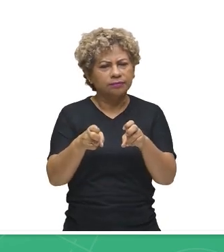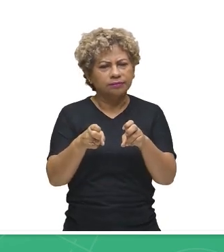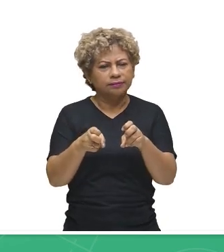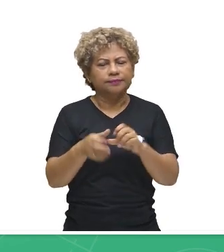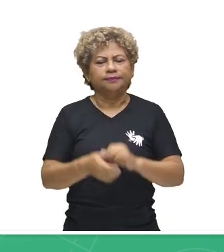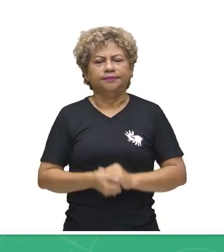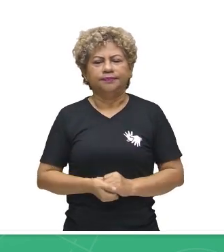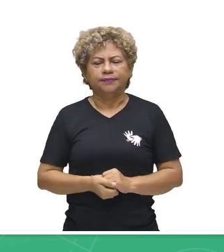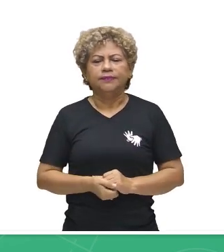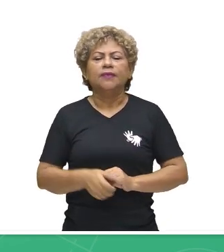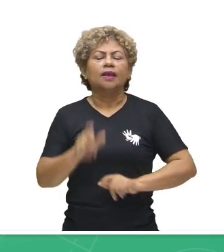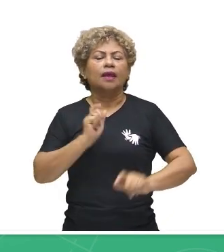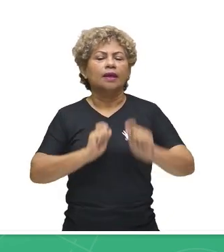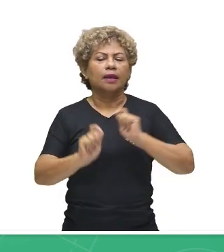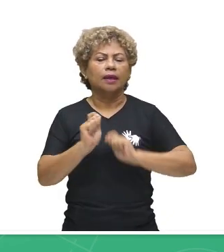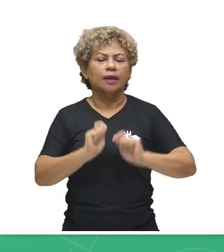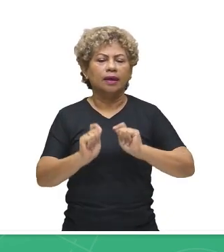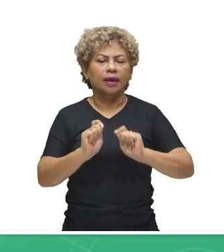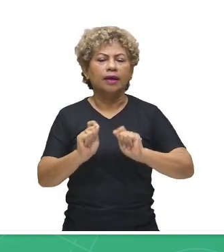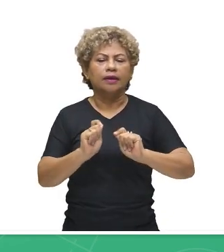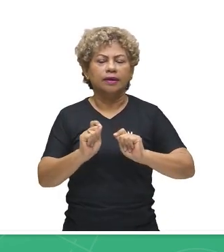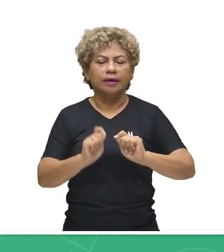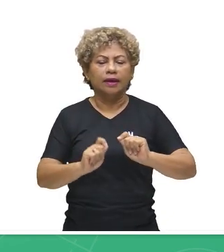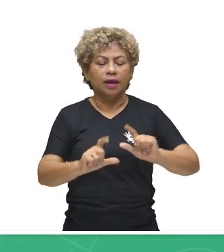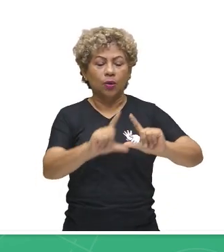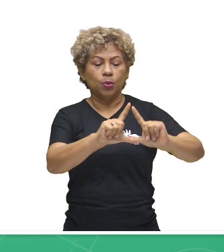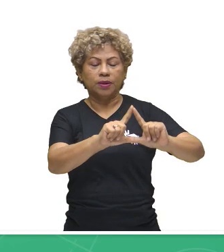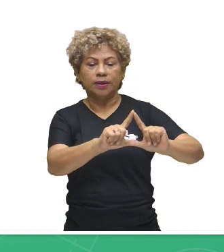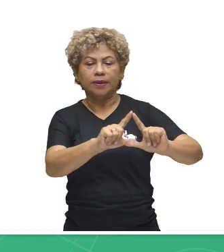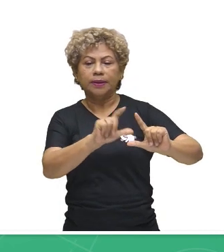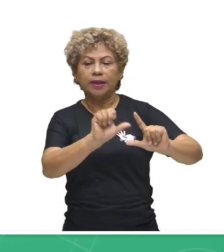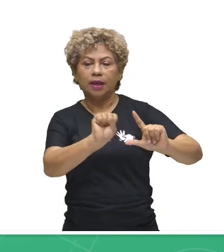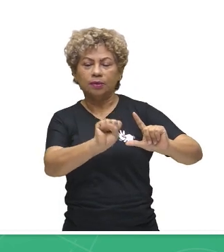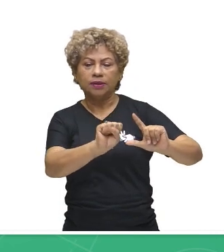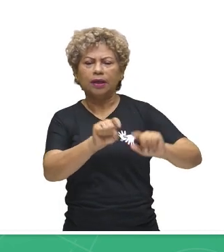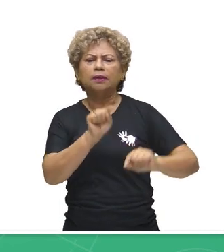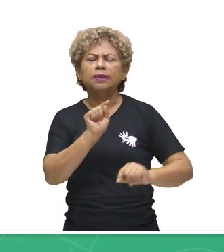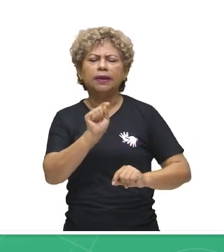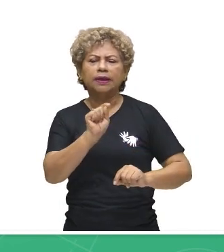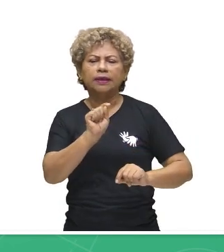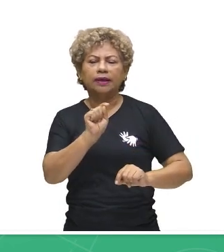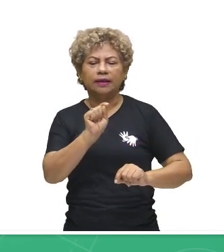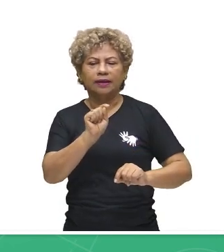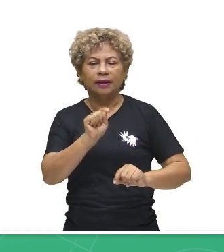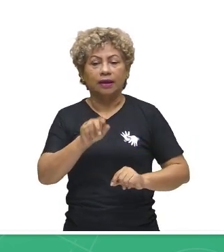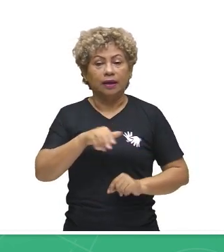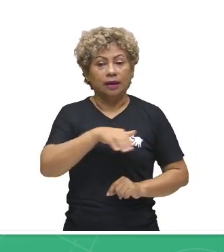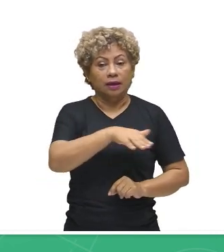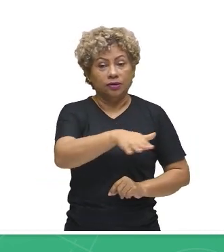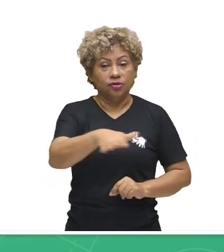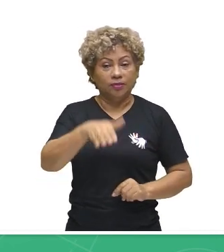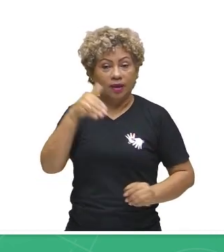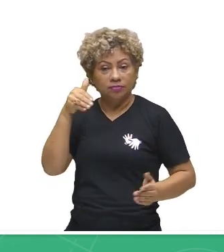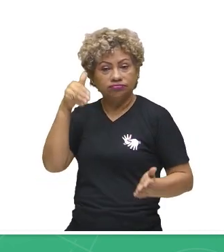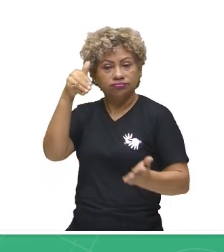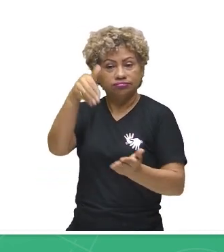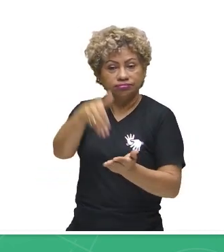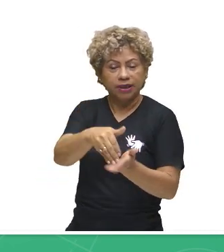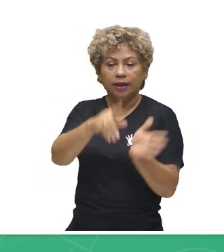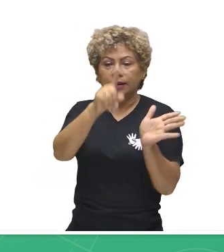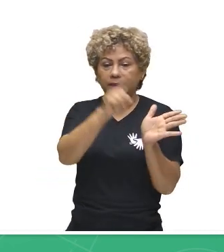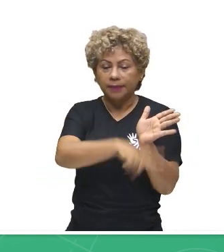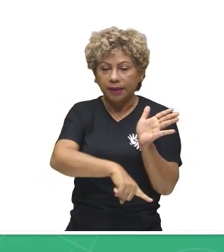gráfico. Quem é o ΔS? Será o espaço final menos o